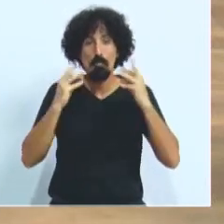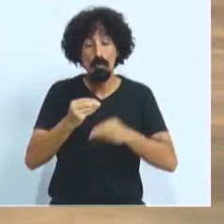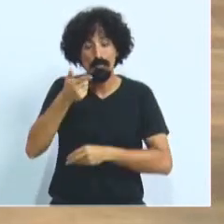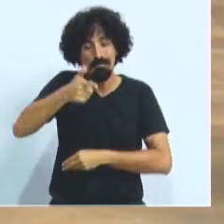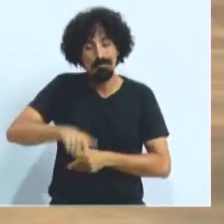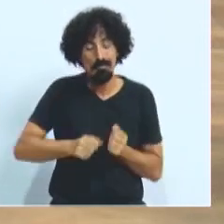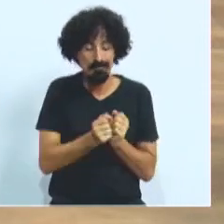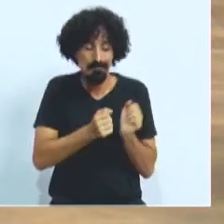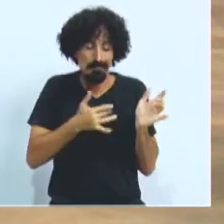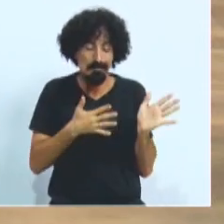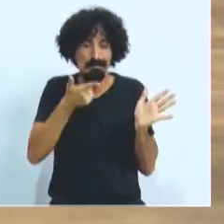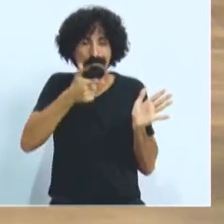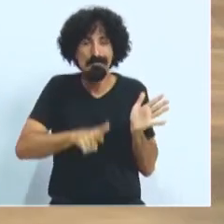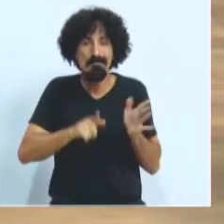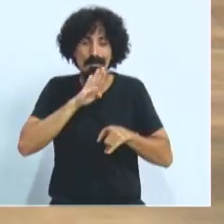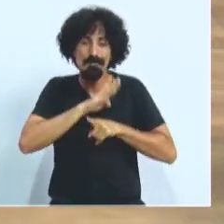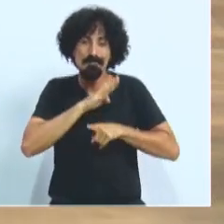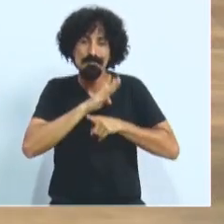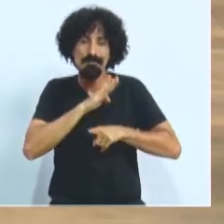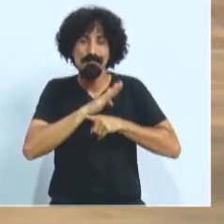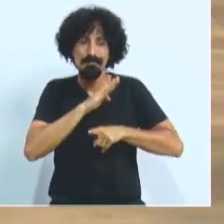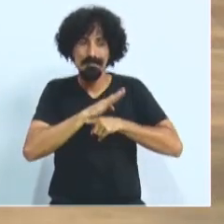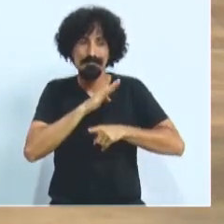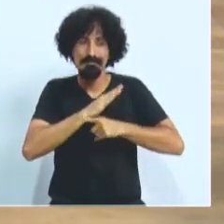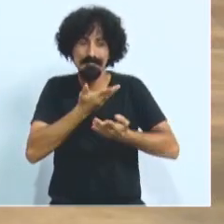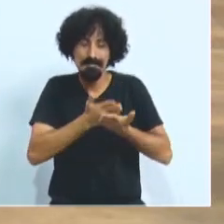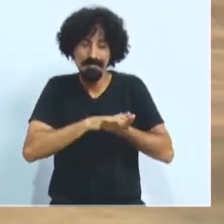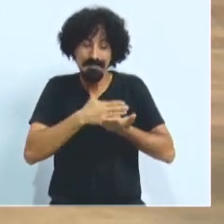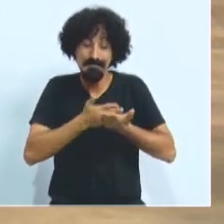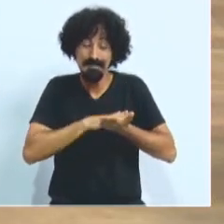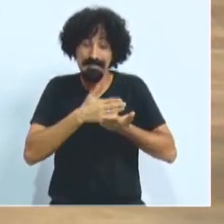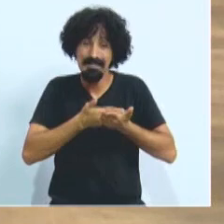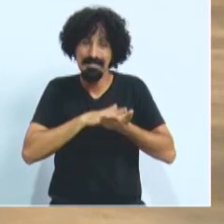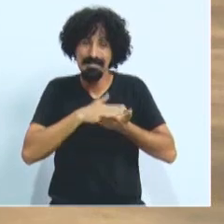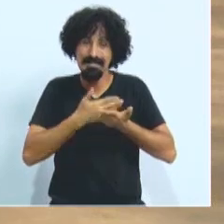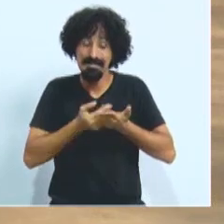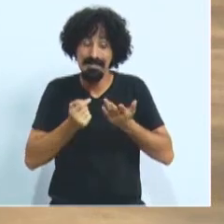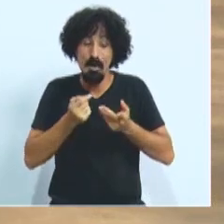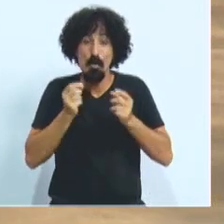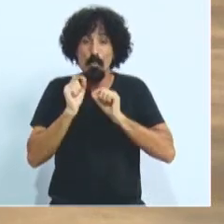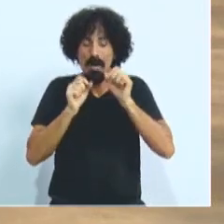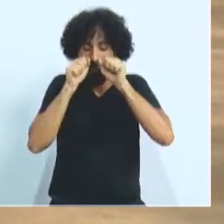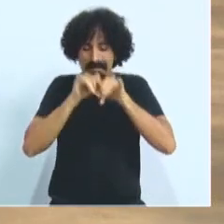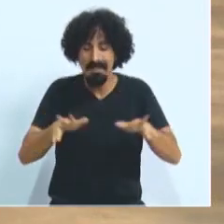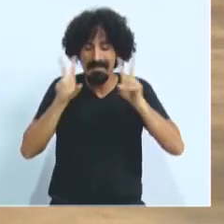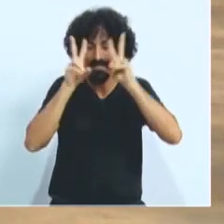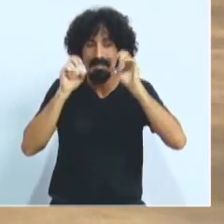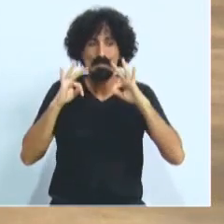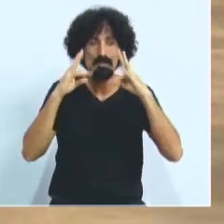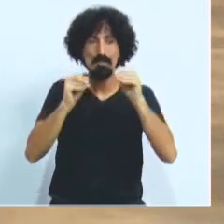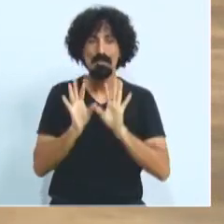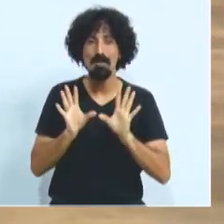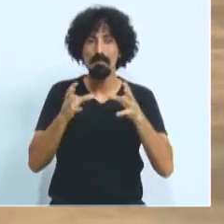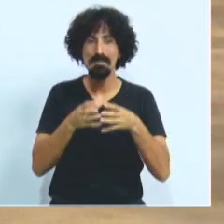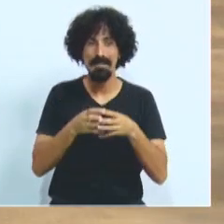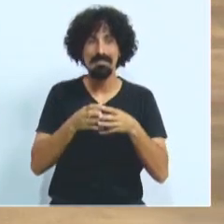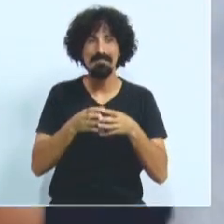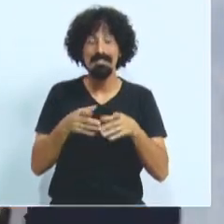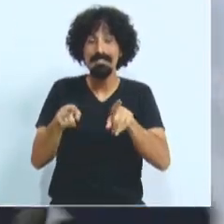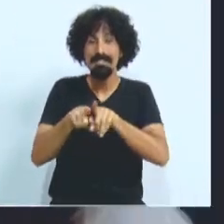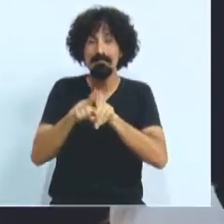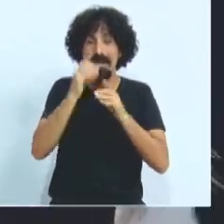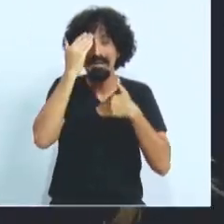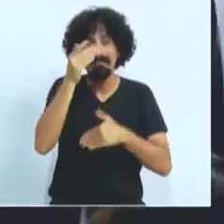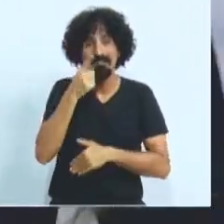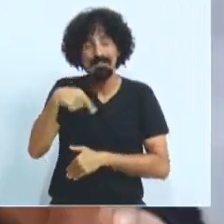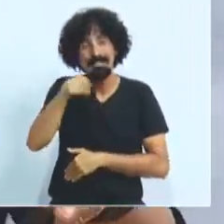uma vez, contribuindo conosco para levar, então, este tema a toda a comunidade. Agradecer também a você